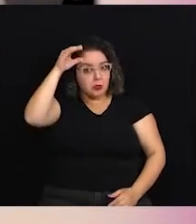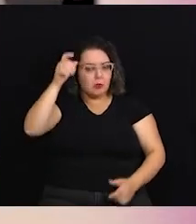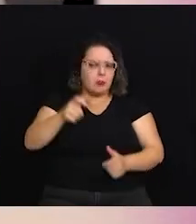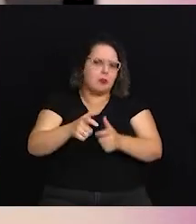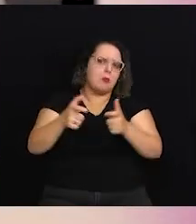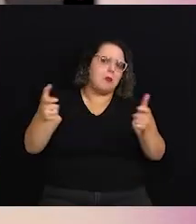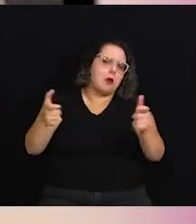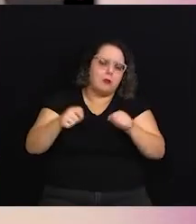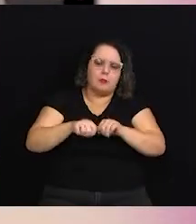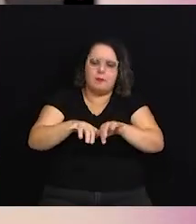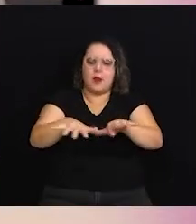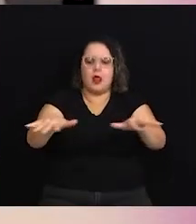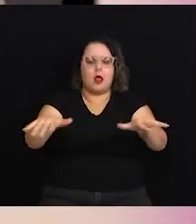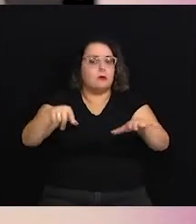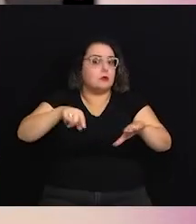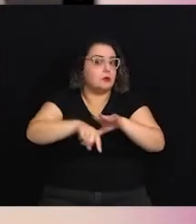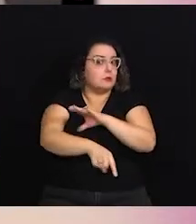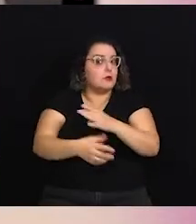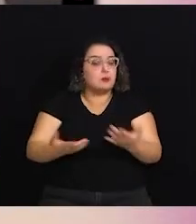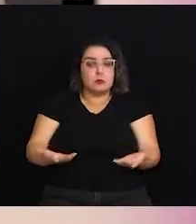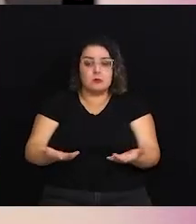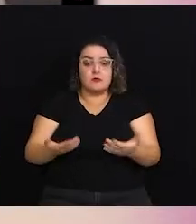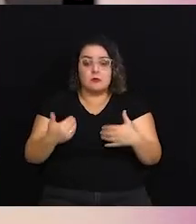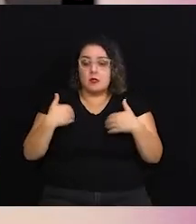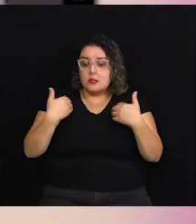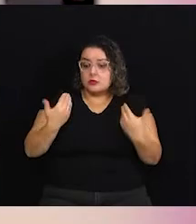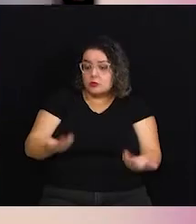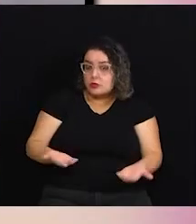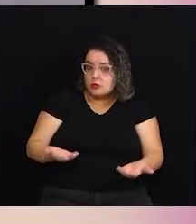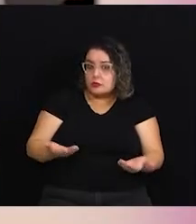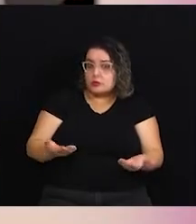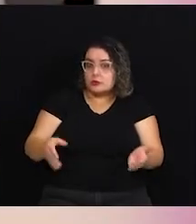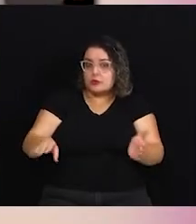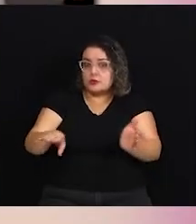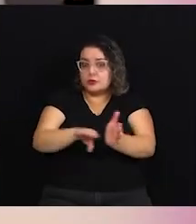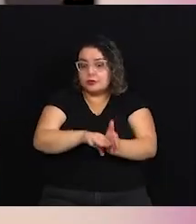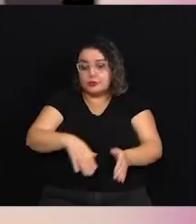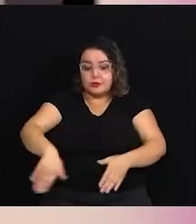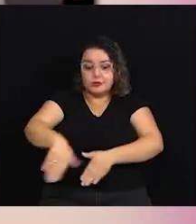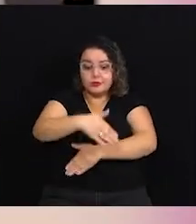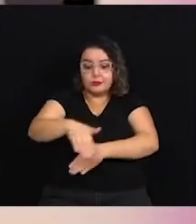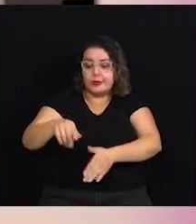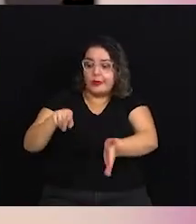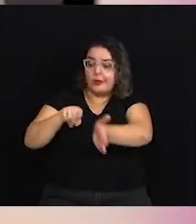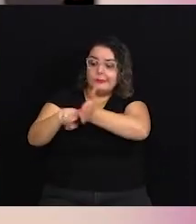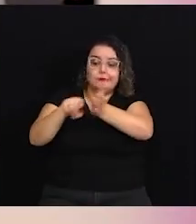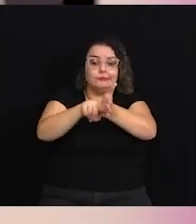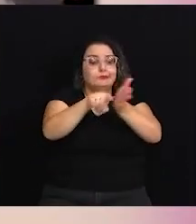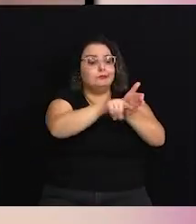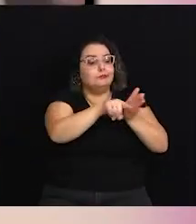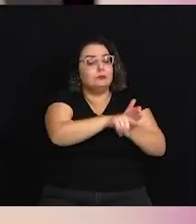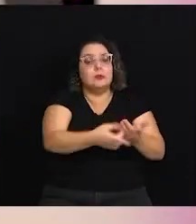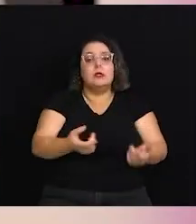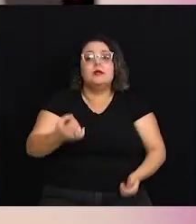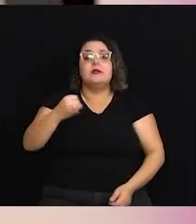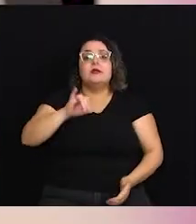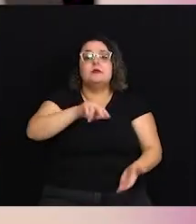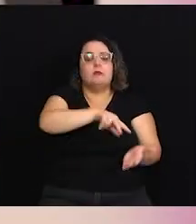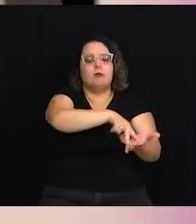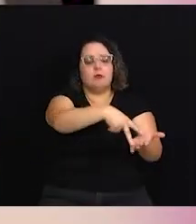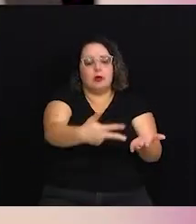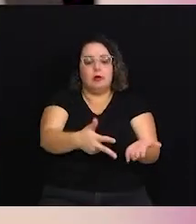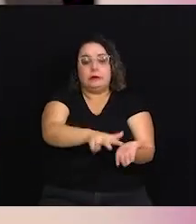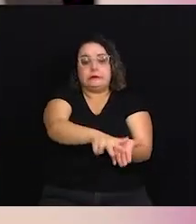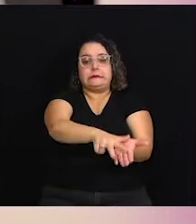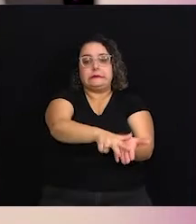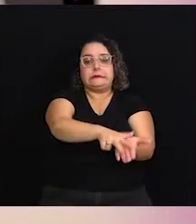muito vaso muito profundo mas quando a gente chega na rua e pergunta para o Johnny para Maria se alguém cair no